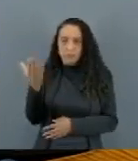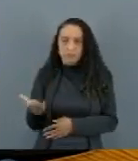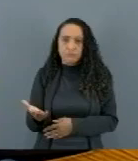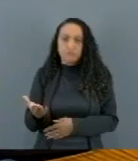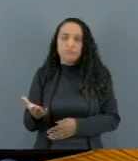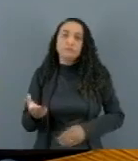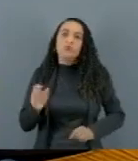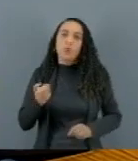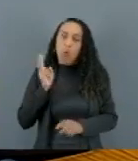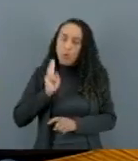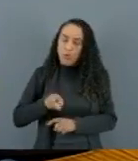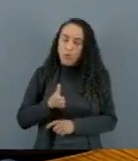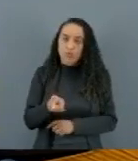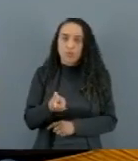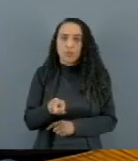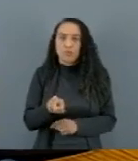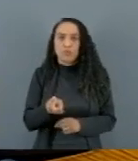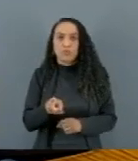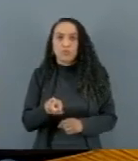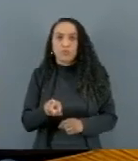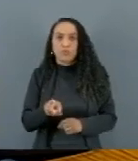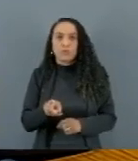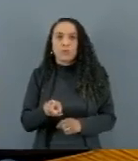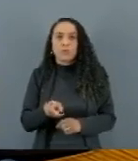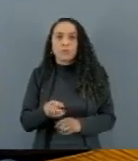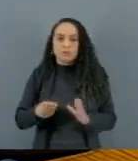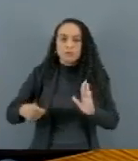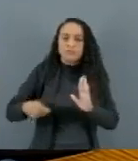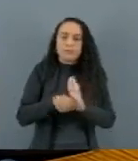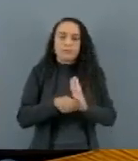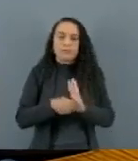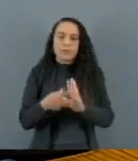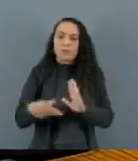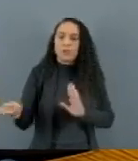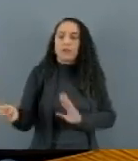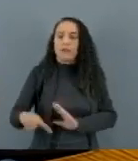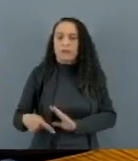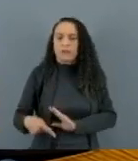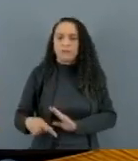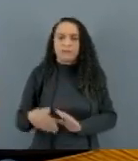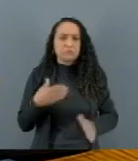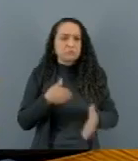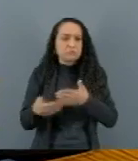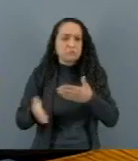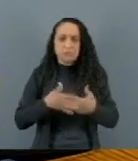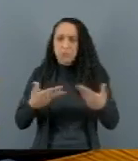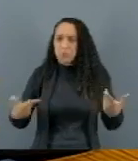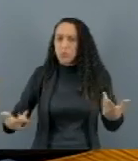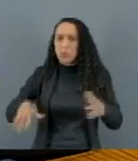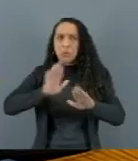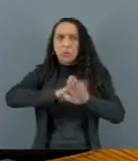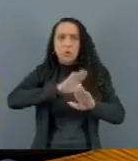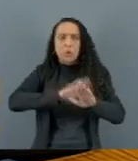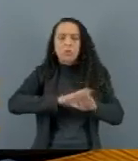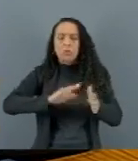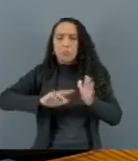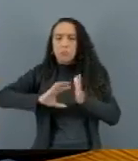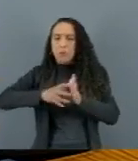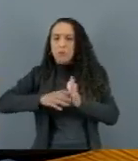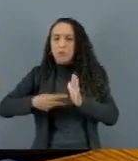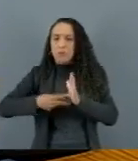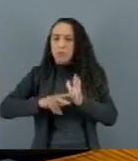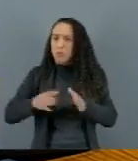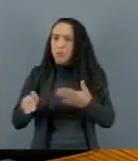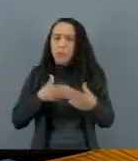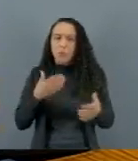né, continuem denunciando os maus feitos de qualquer corrente ideológica, de qualquer que seja o partido político,